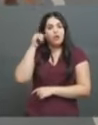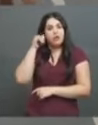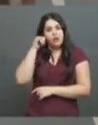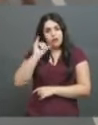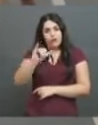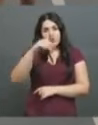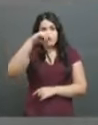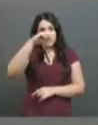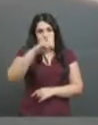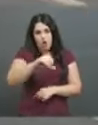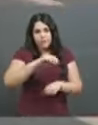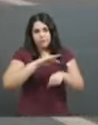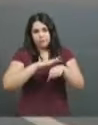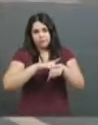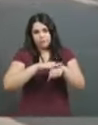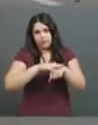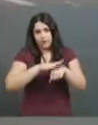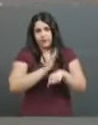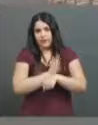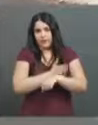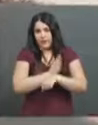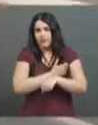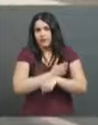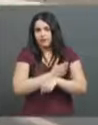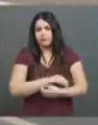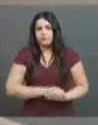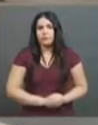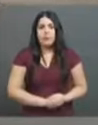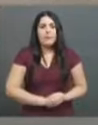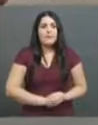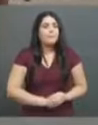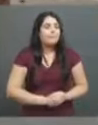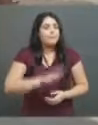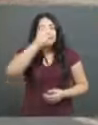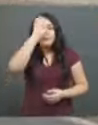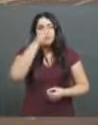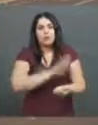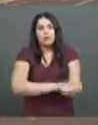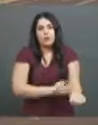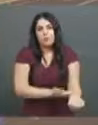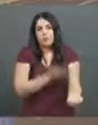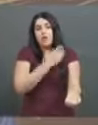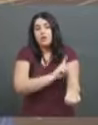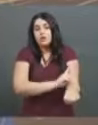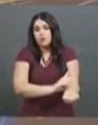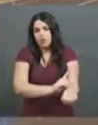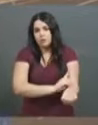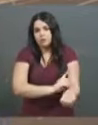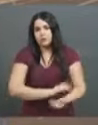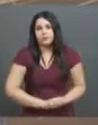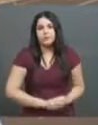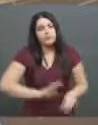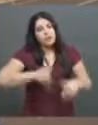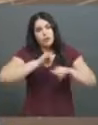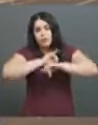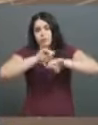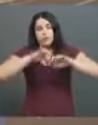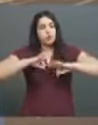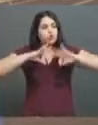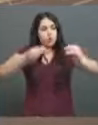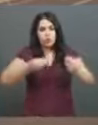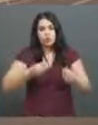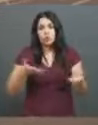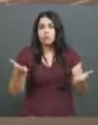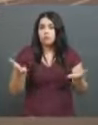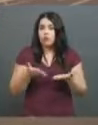doenças silenciosas, as cardiovasculares, principalmente a hipertensão e diabetes. Então, assim, a informação está aí para todo mundo. Hoje